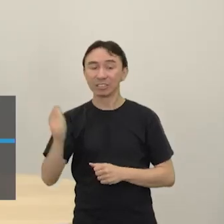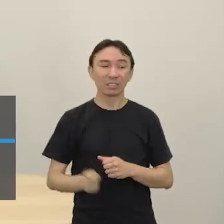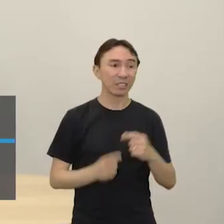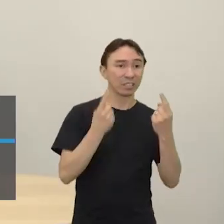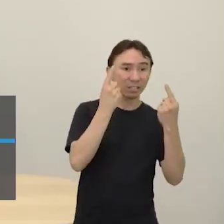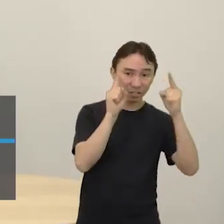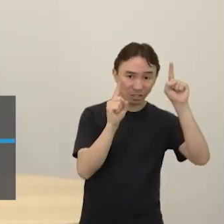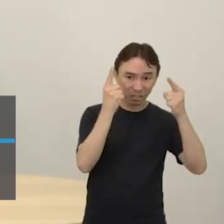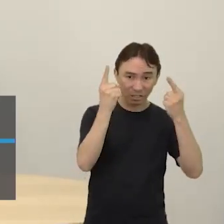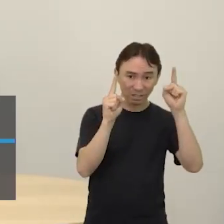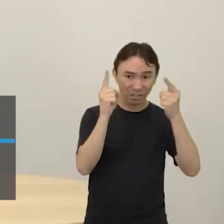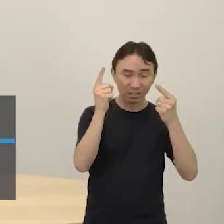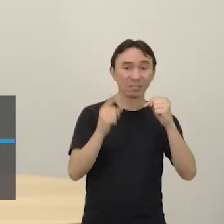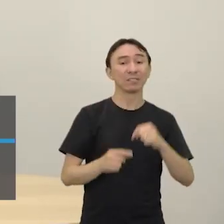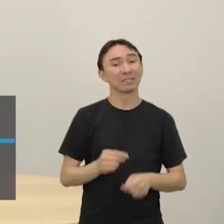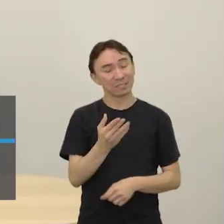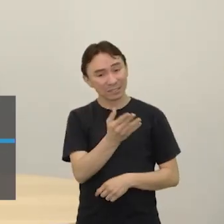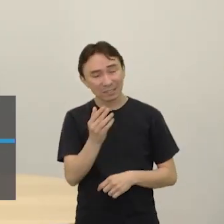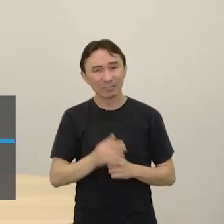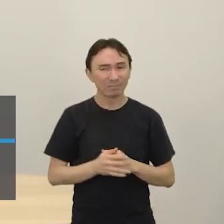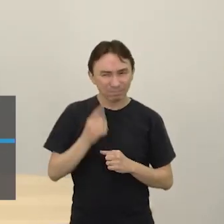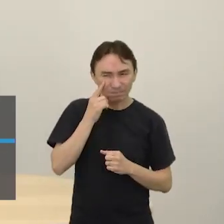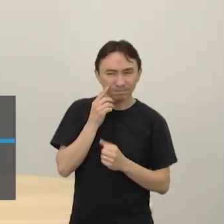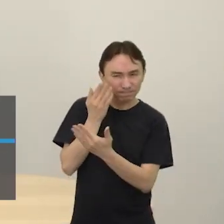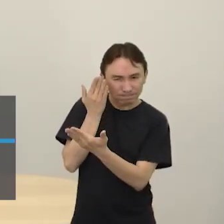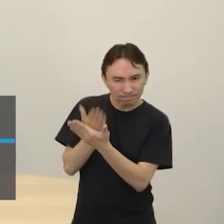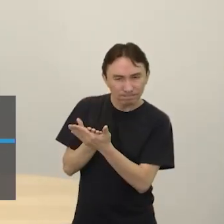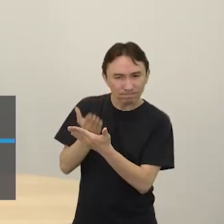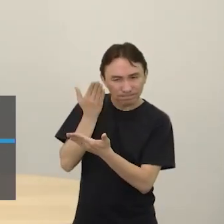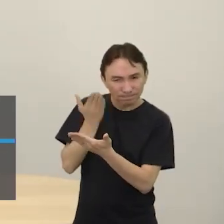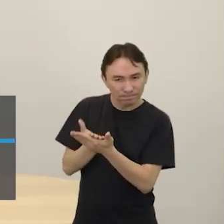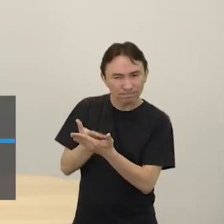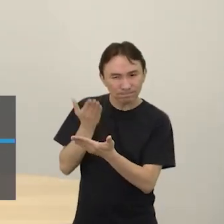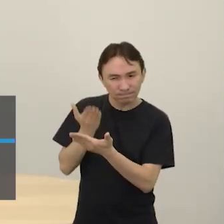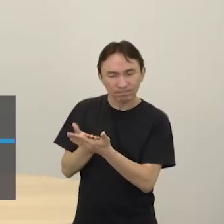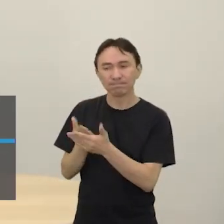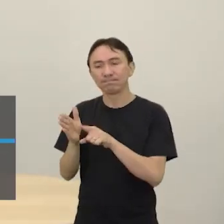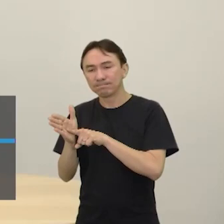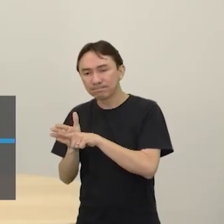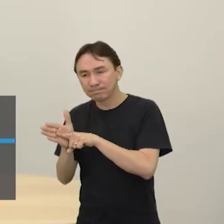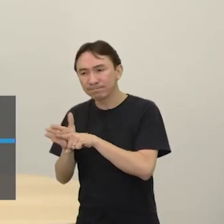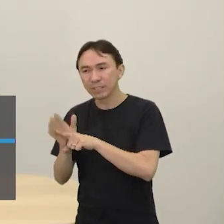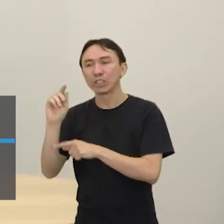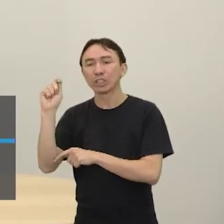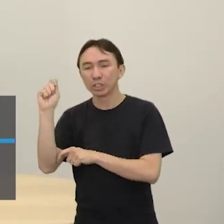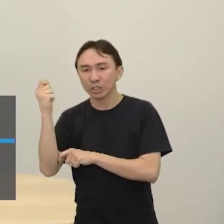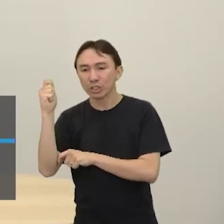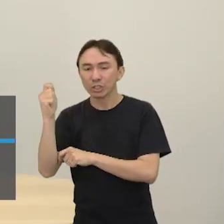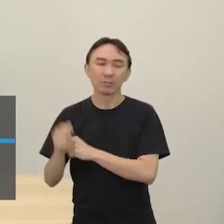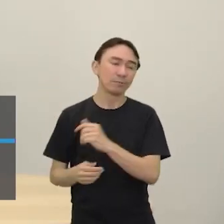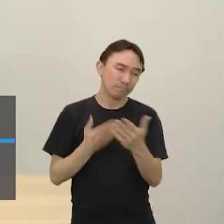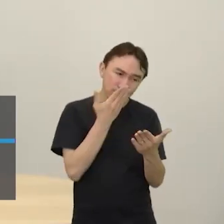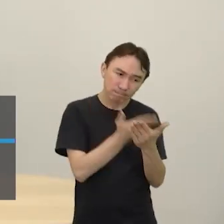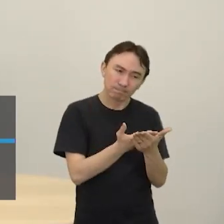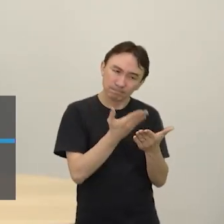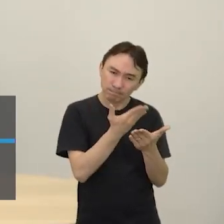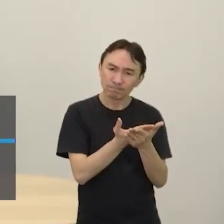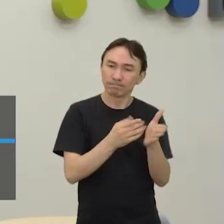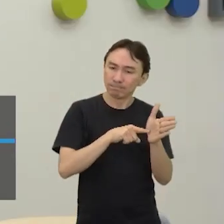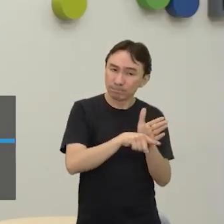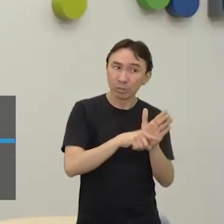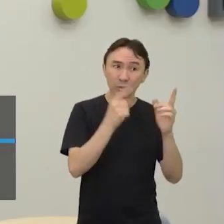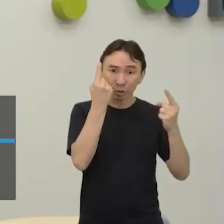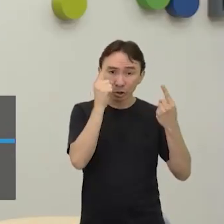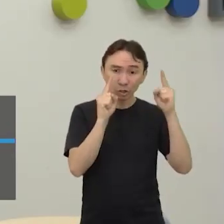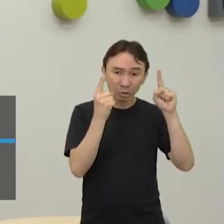informações, os relatos de violações aos direitos humanos nesses países também, no período da ditadura, é muito triste. E